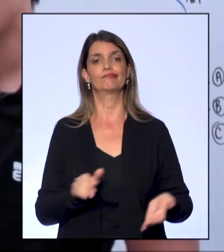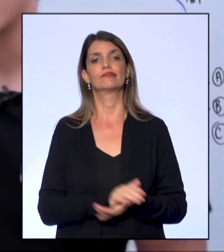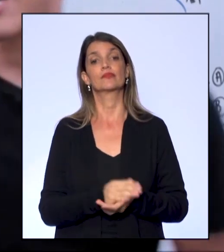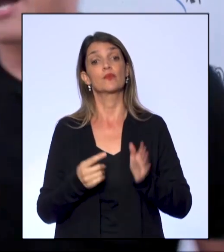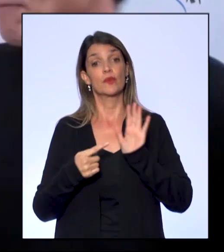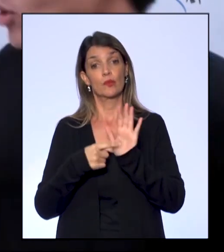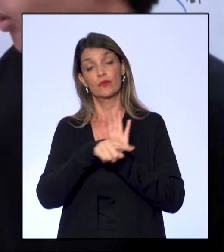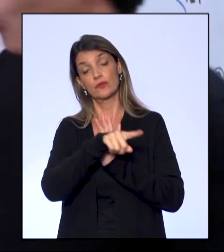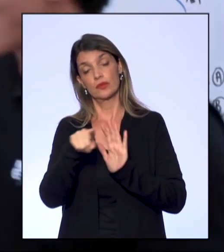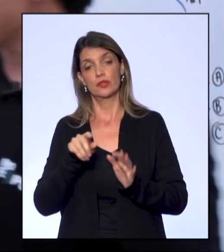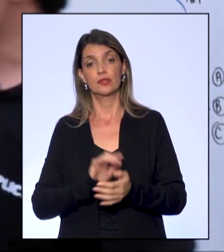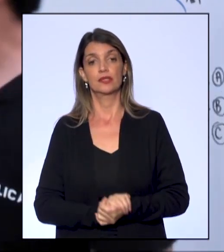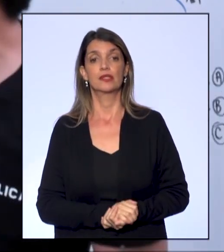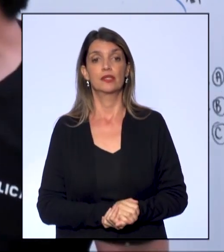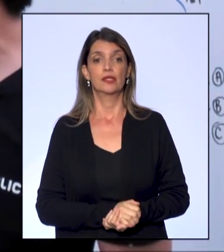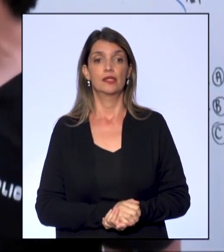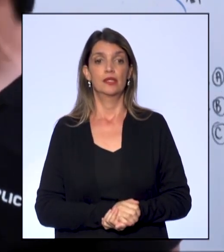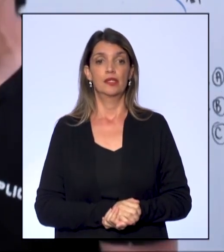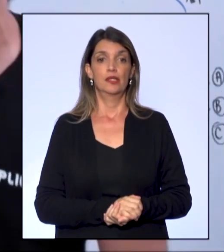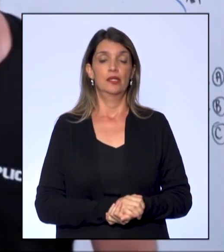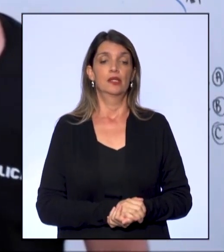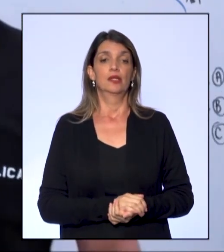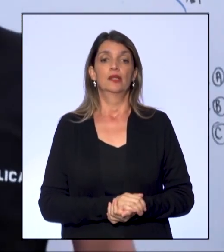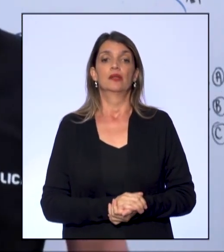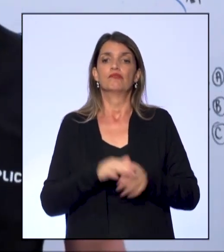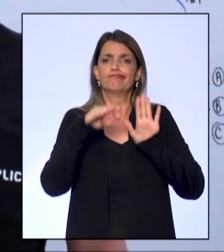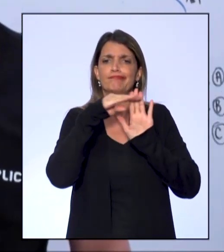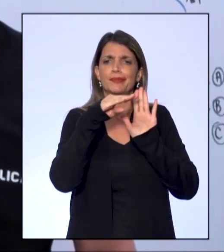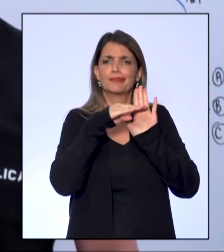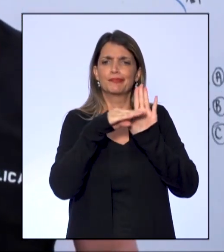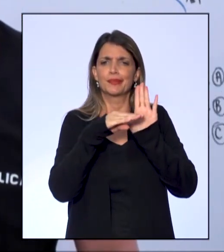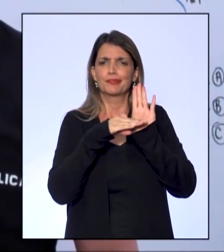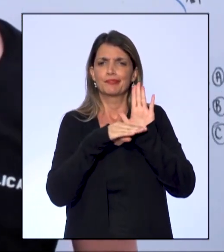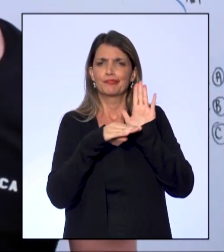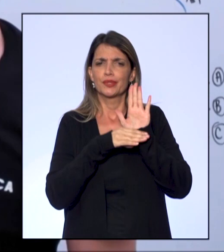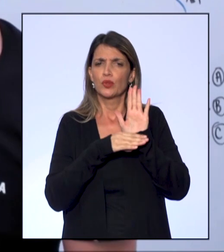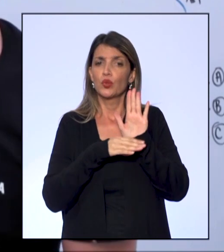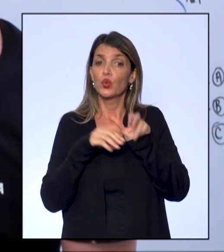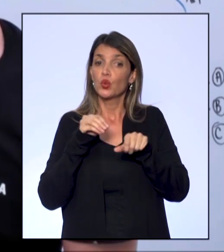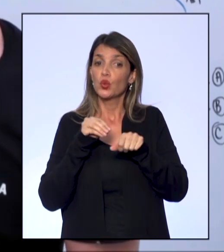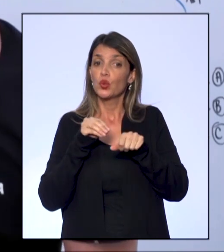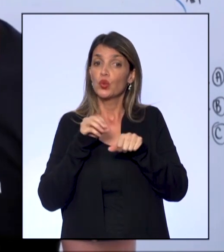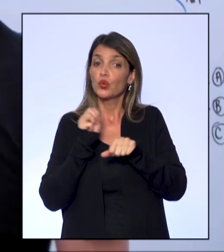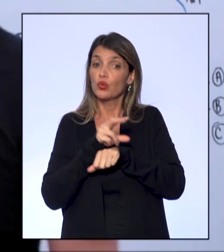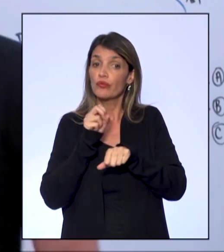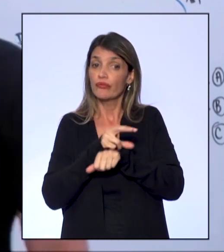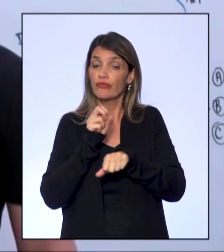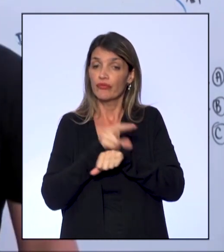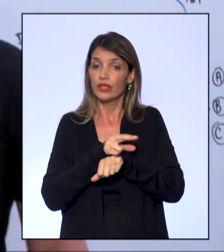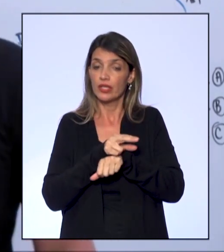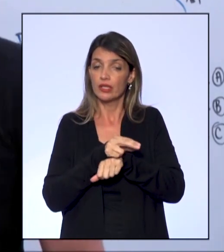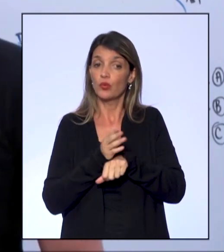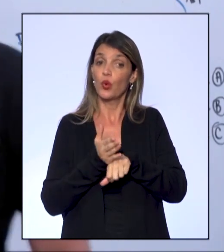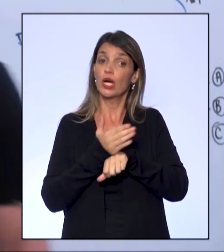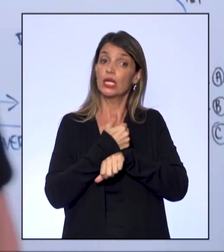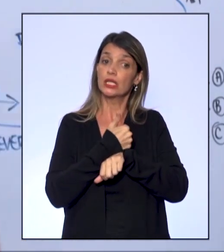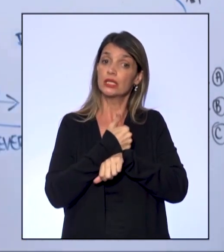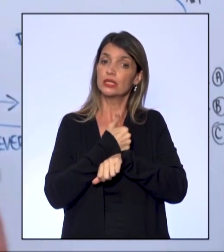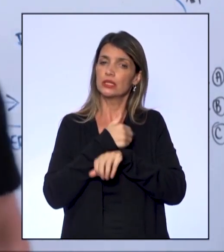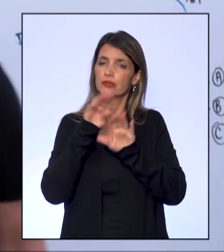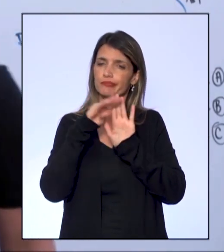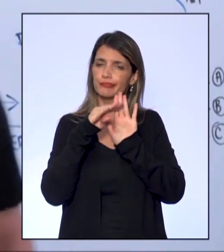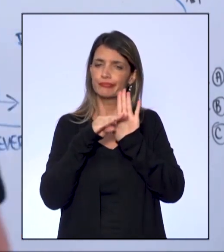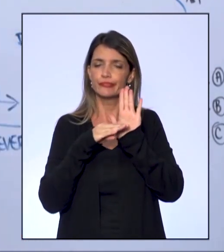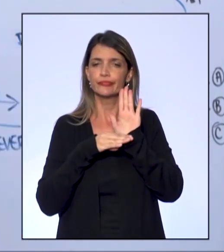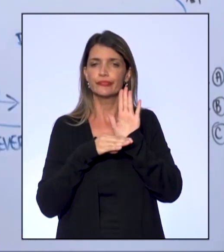vocês. Galera, composição básica de um vírus. Outra coisa que eu queria falar, antes de falar da composição básica.